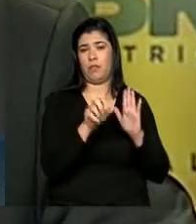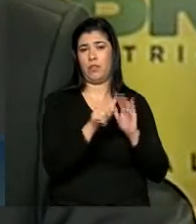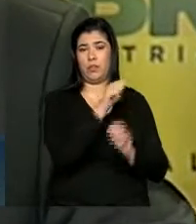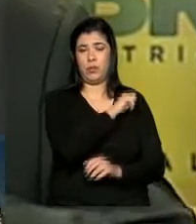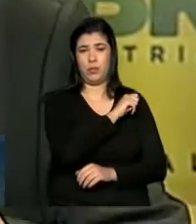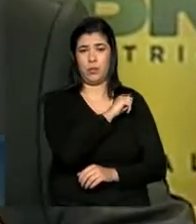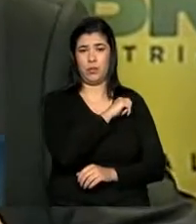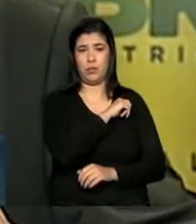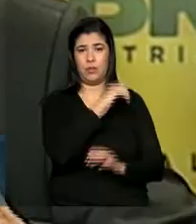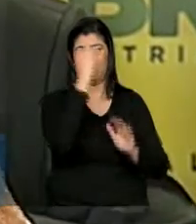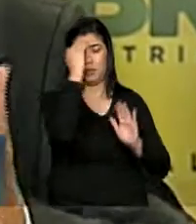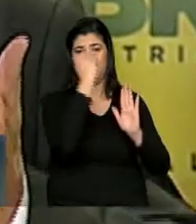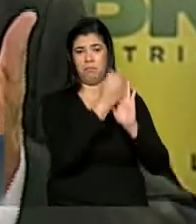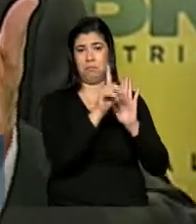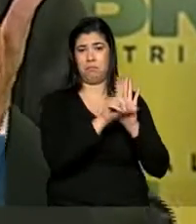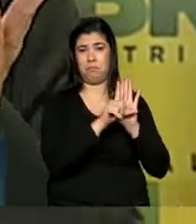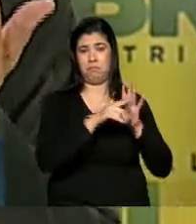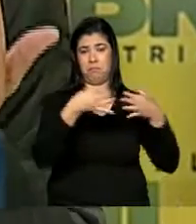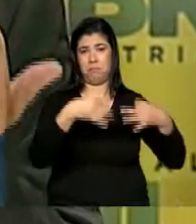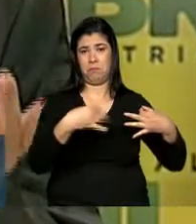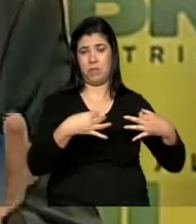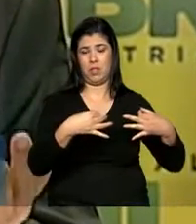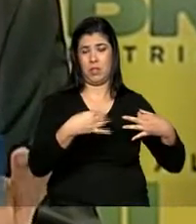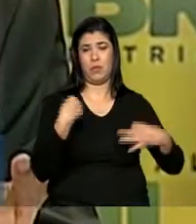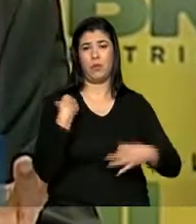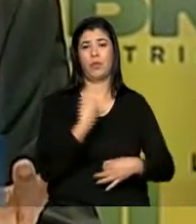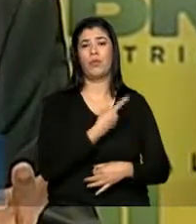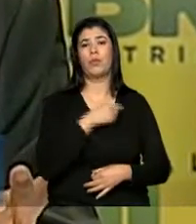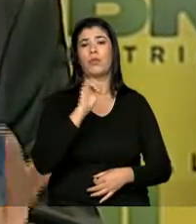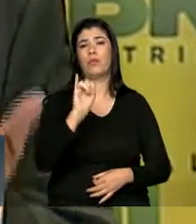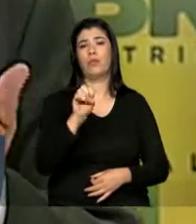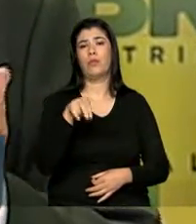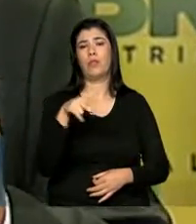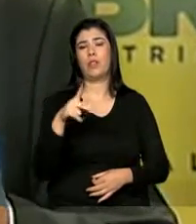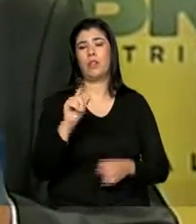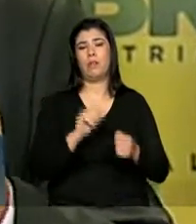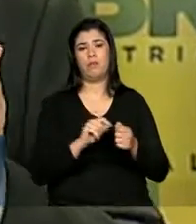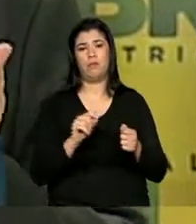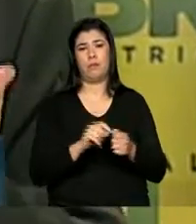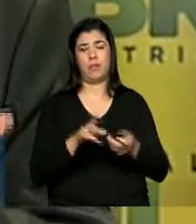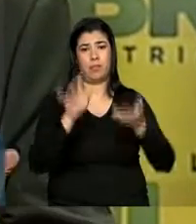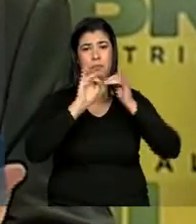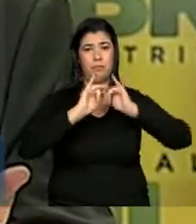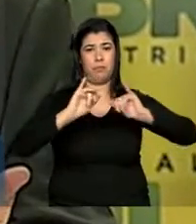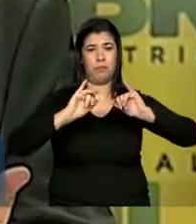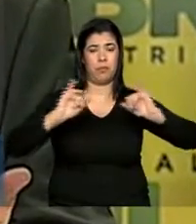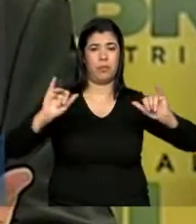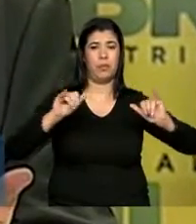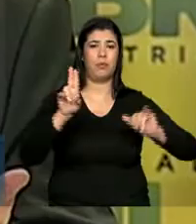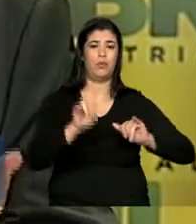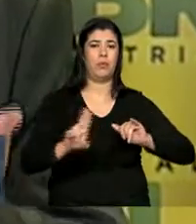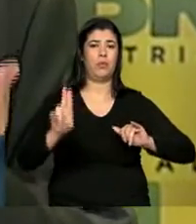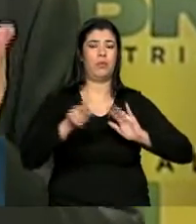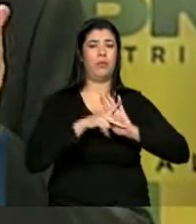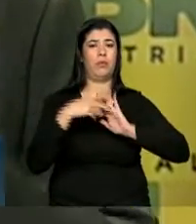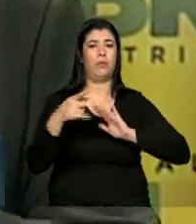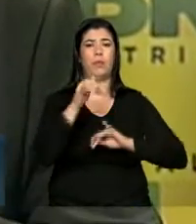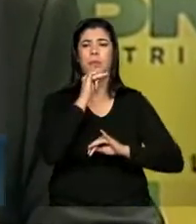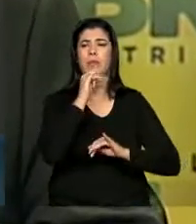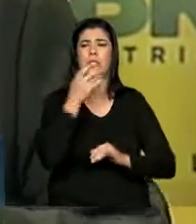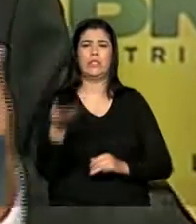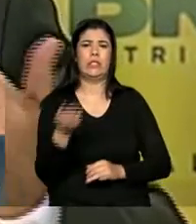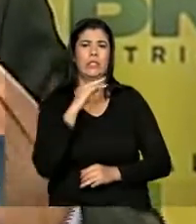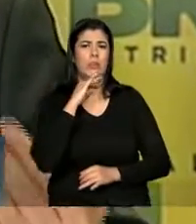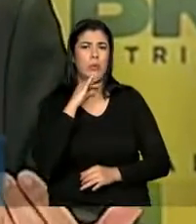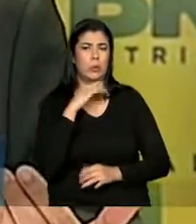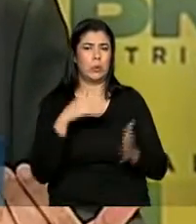está fazendo? Nós estamos colocando informações para a sociedade para que isso seja utilizado. Percebe? O ruim é